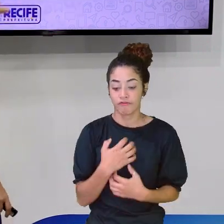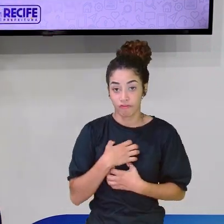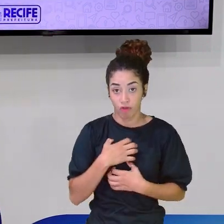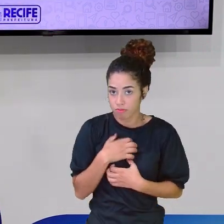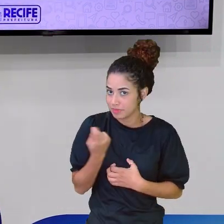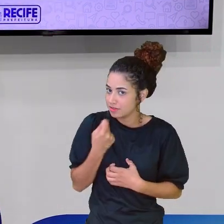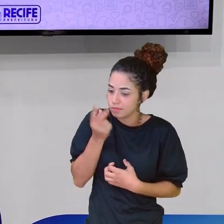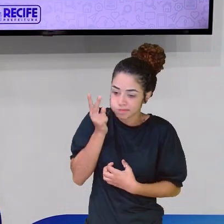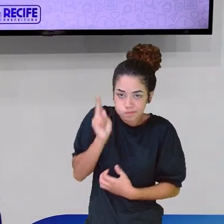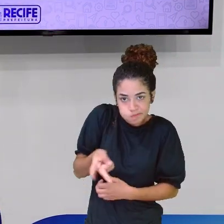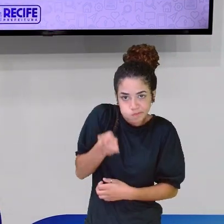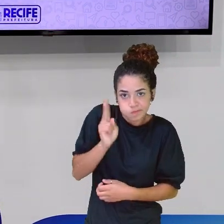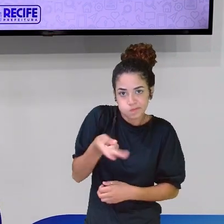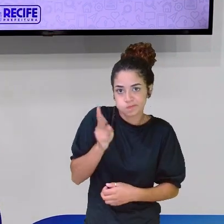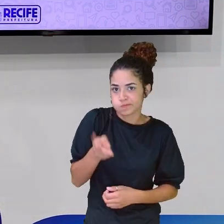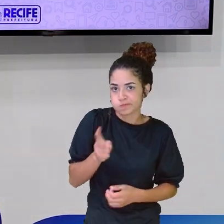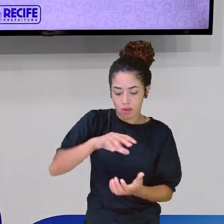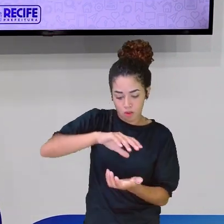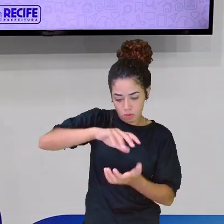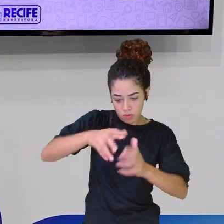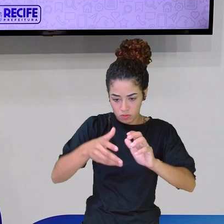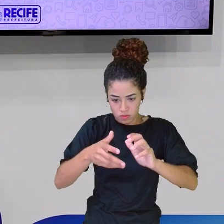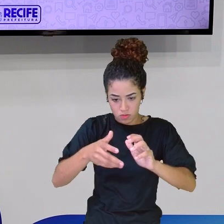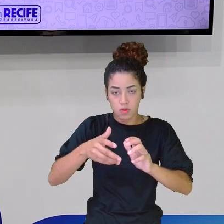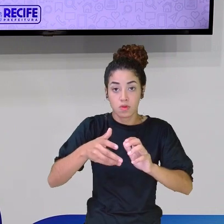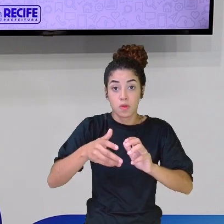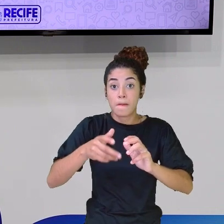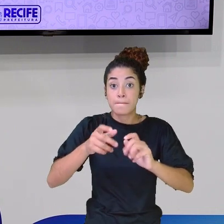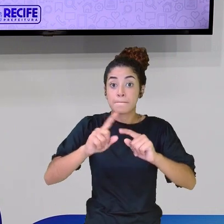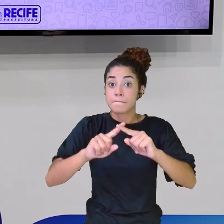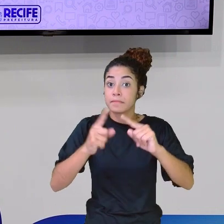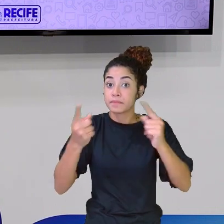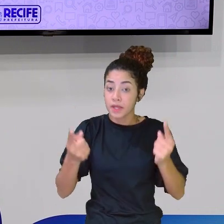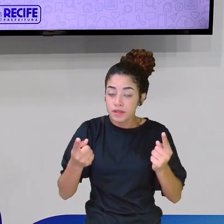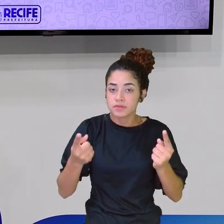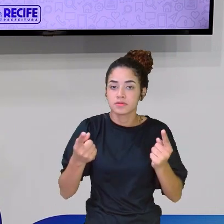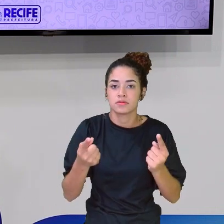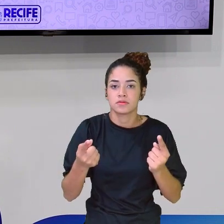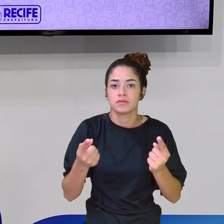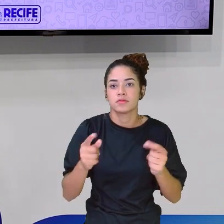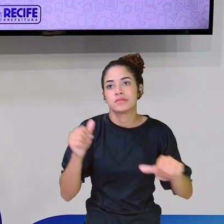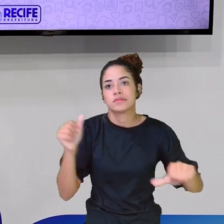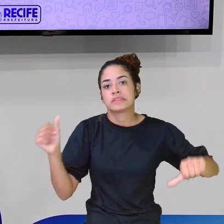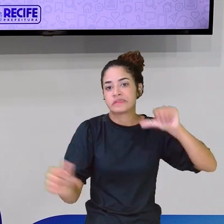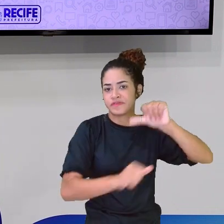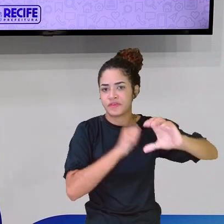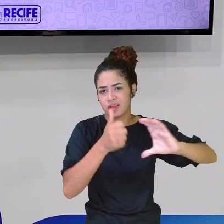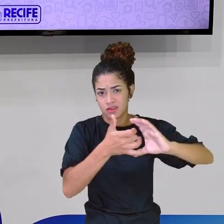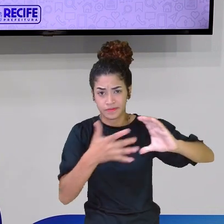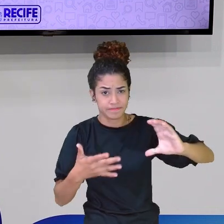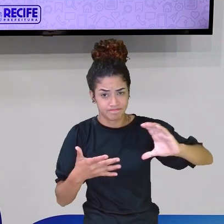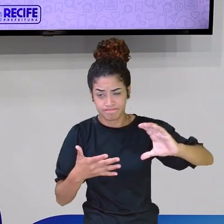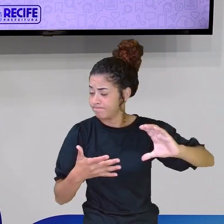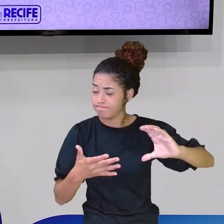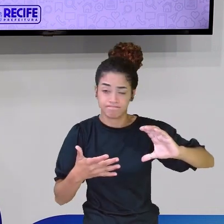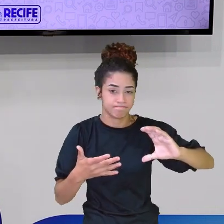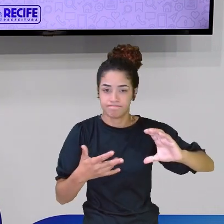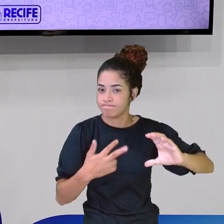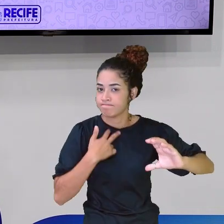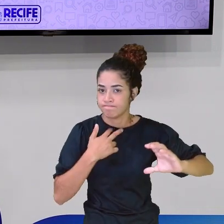forma do meu desenho, mas eu não mudo as características dele,